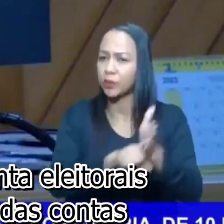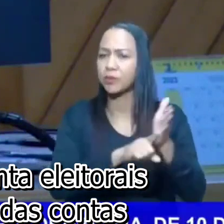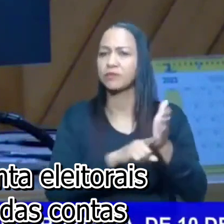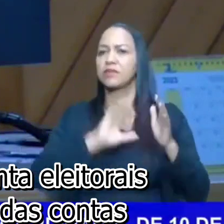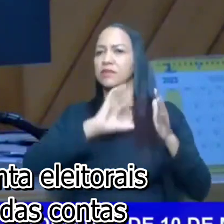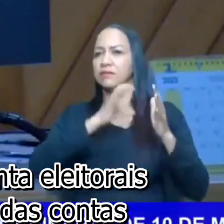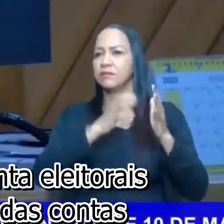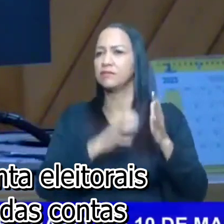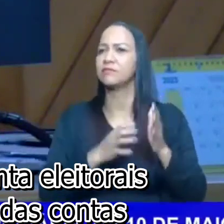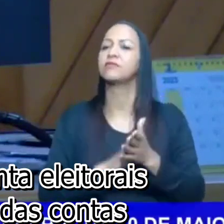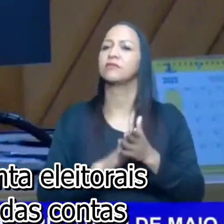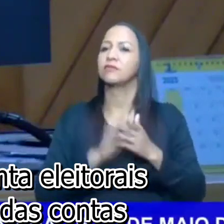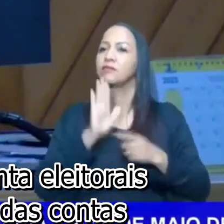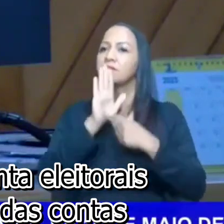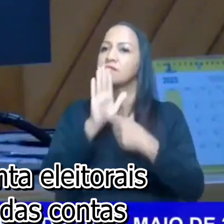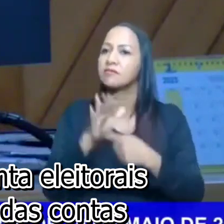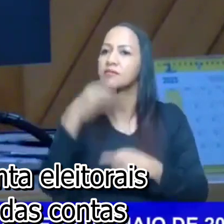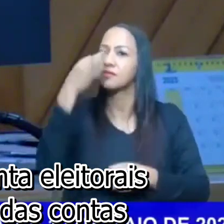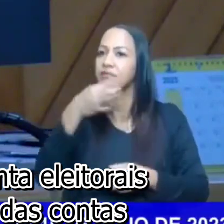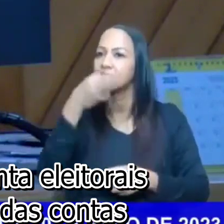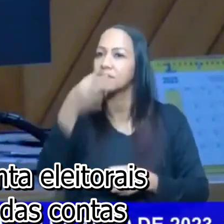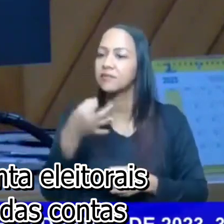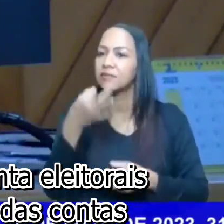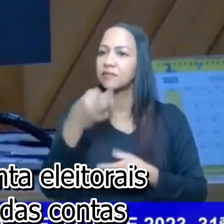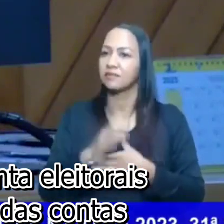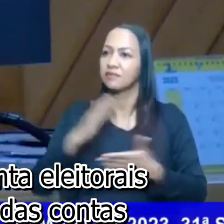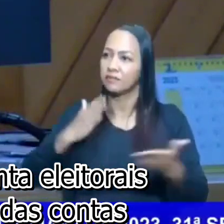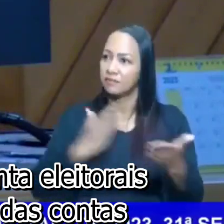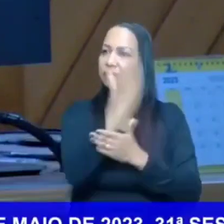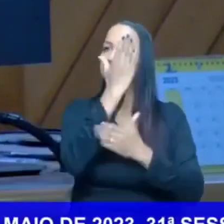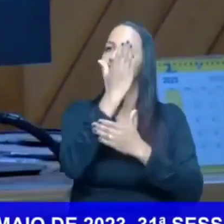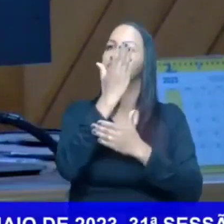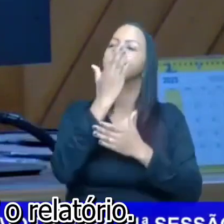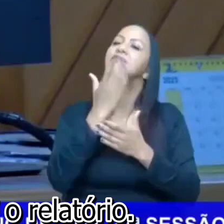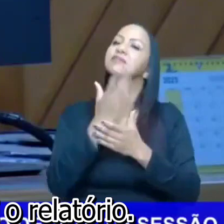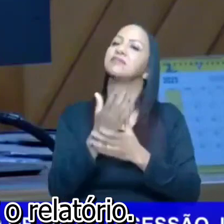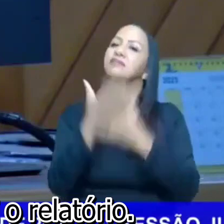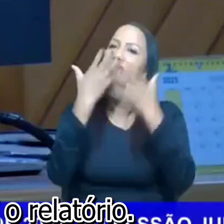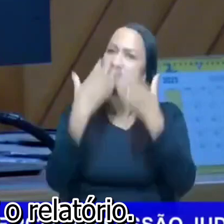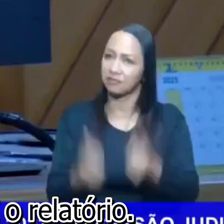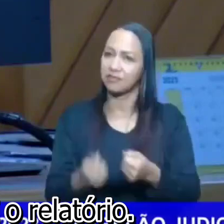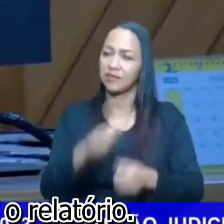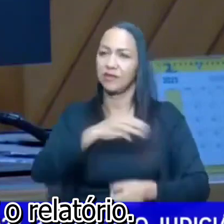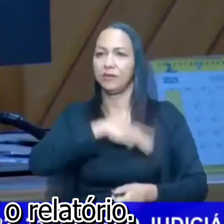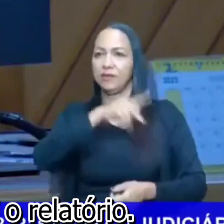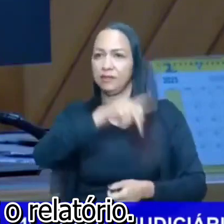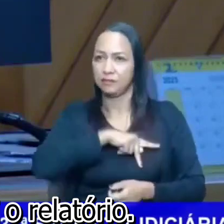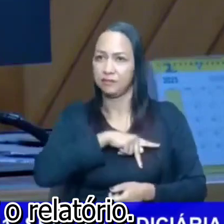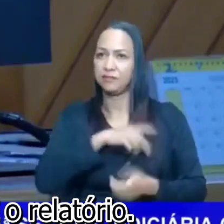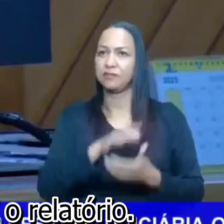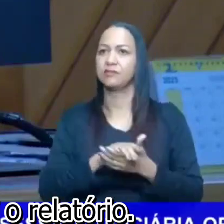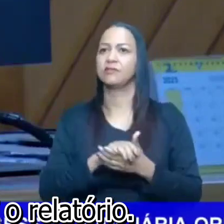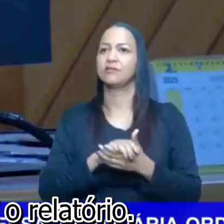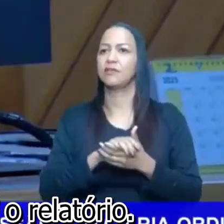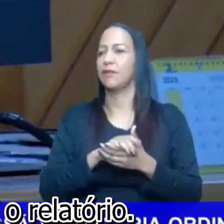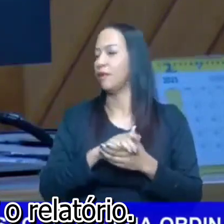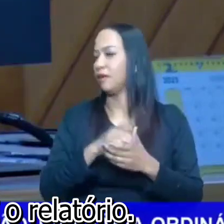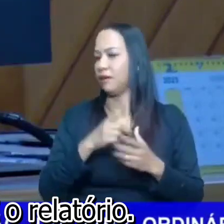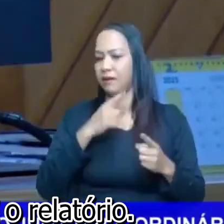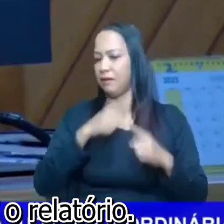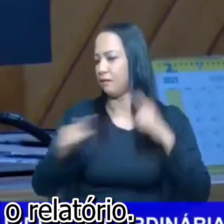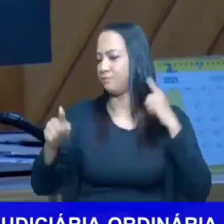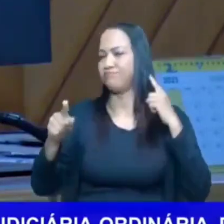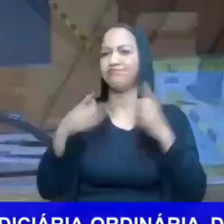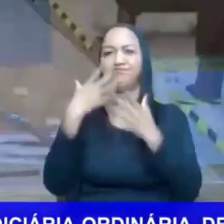Partidárias sugeriu a aprovação com ressalva das contas, e o Ministério Público sugeriu a desaprovação. É